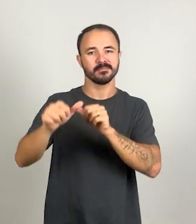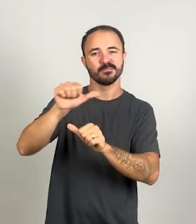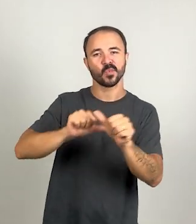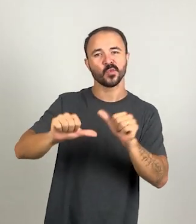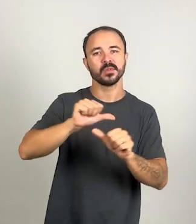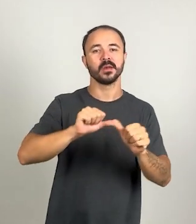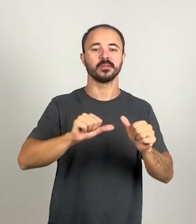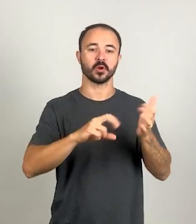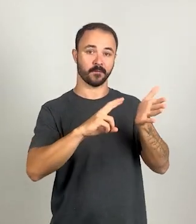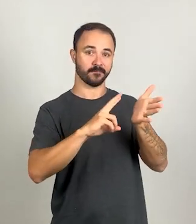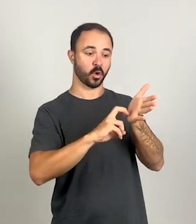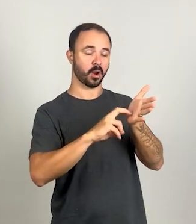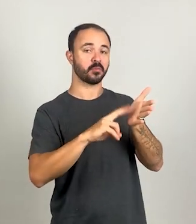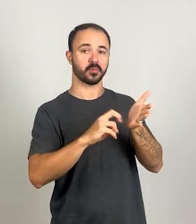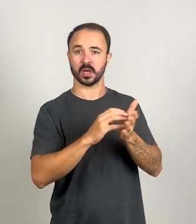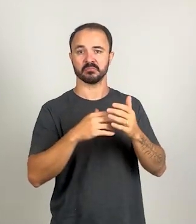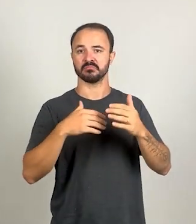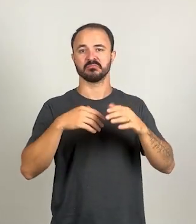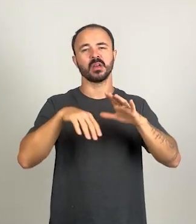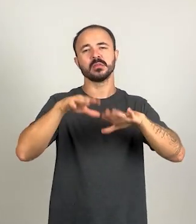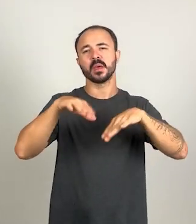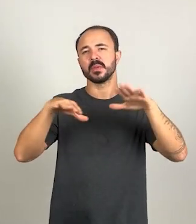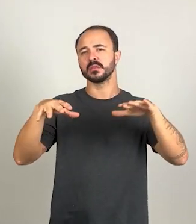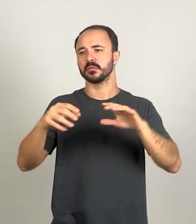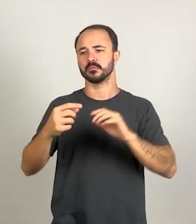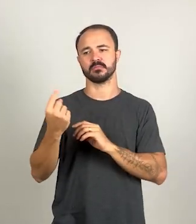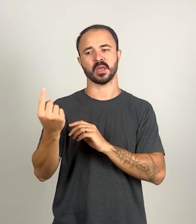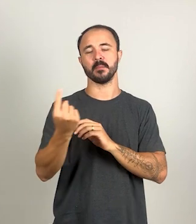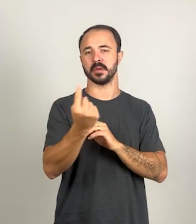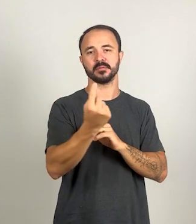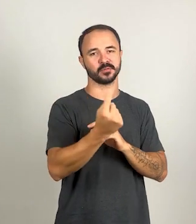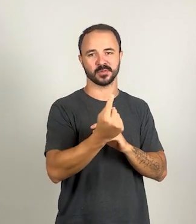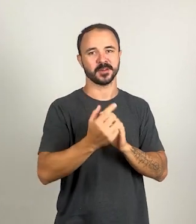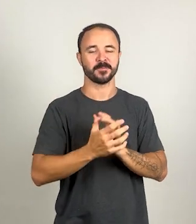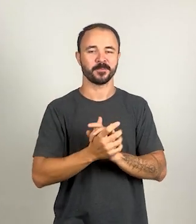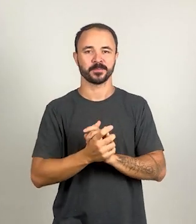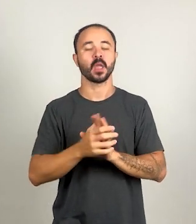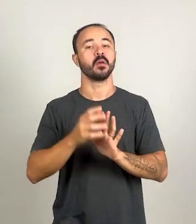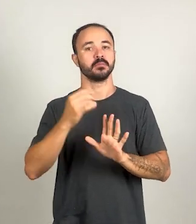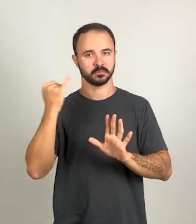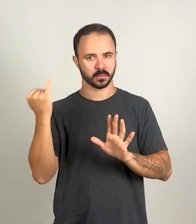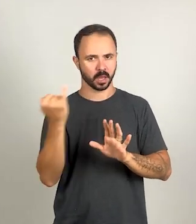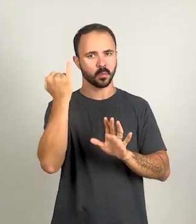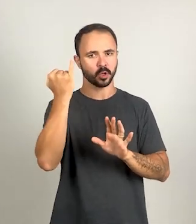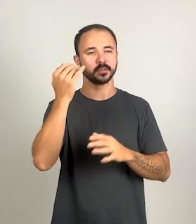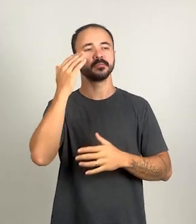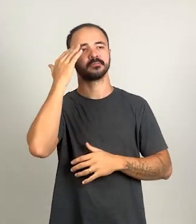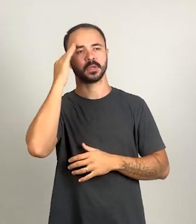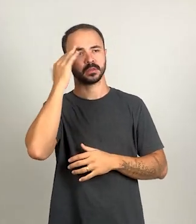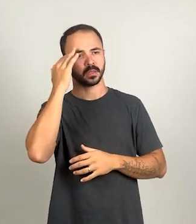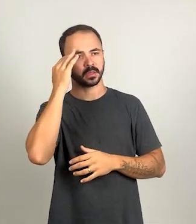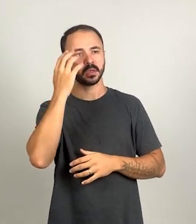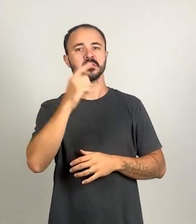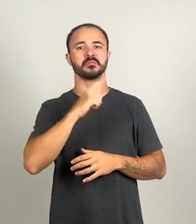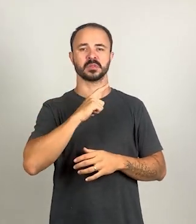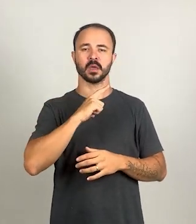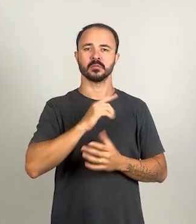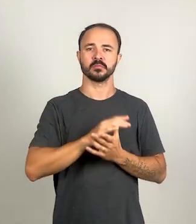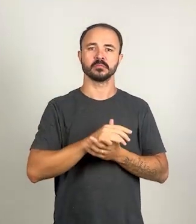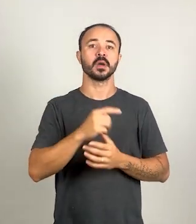suas necessidades comunicativas e é importante que a gente tenha em mente isso que toda variação